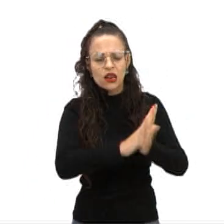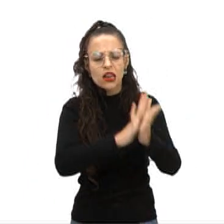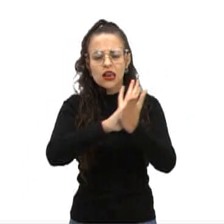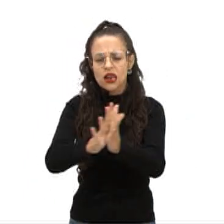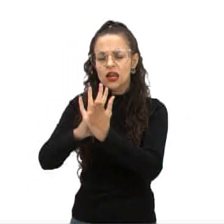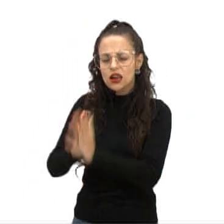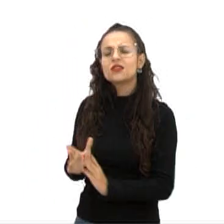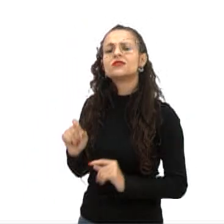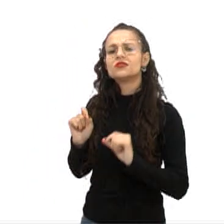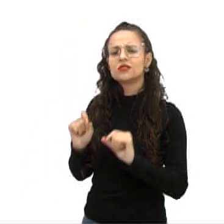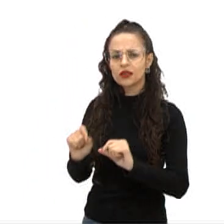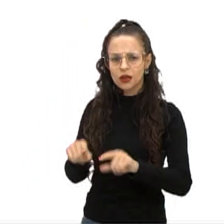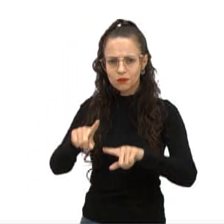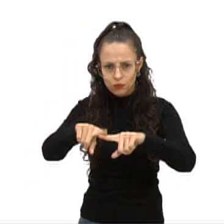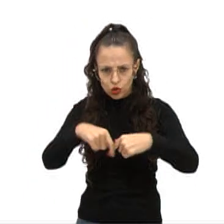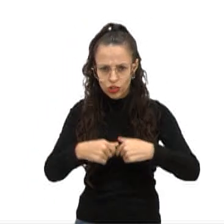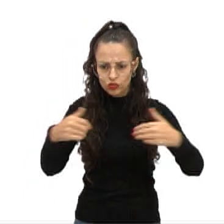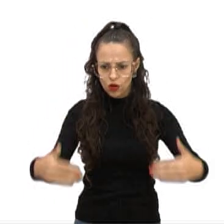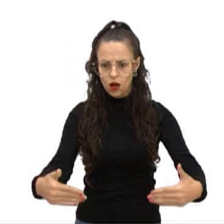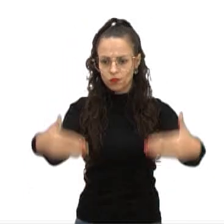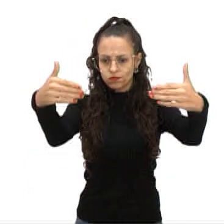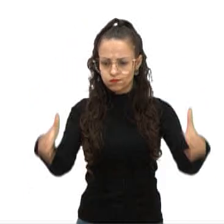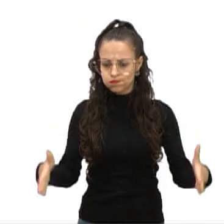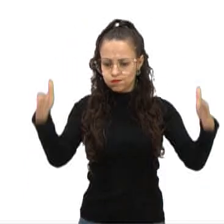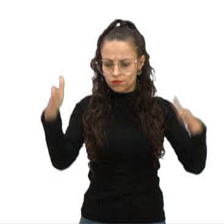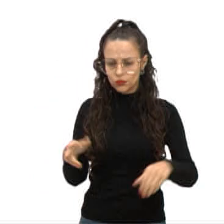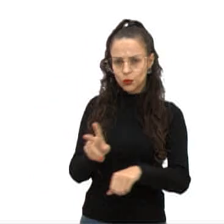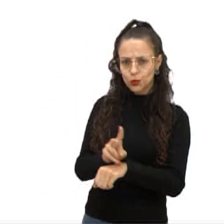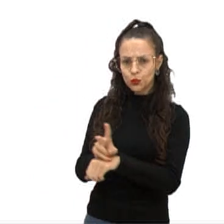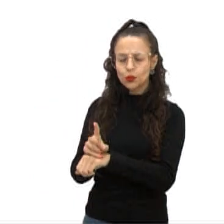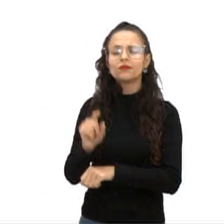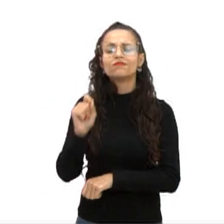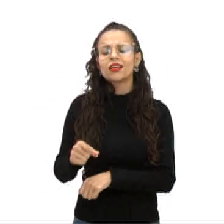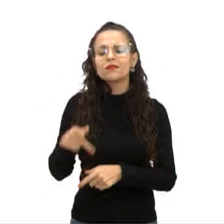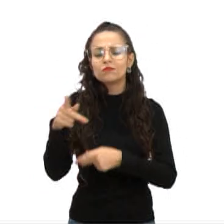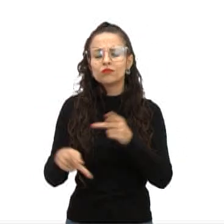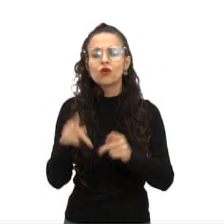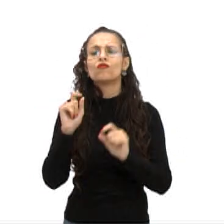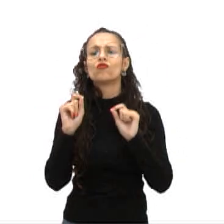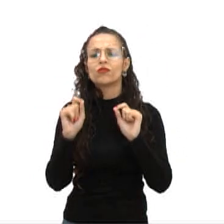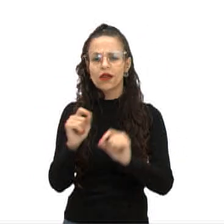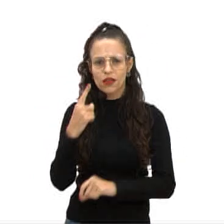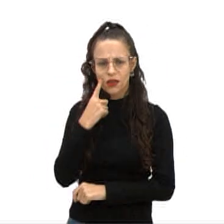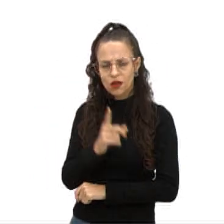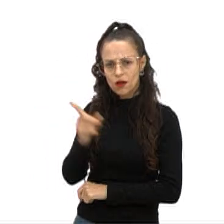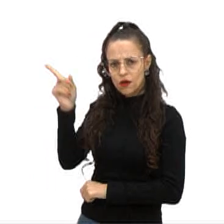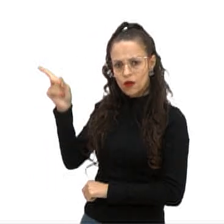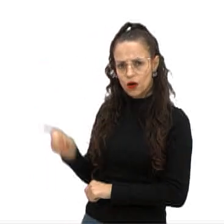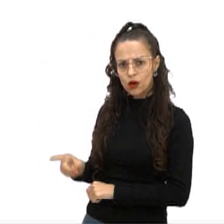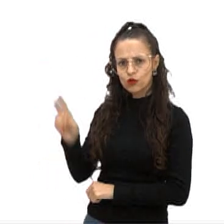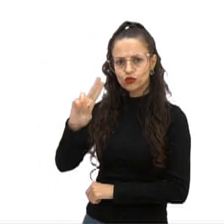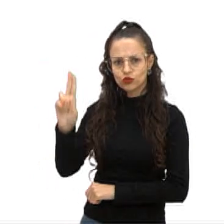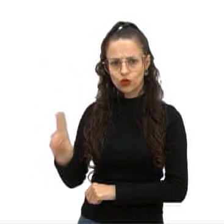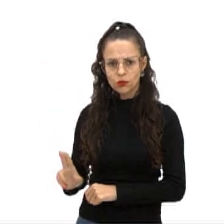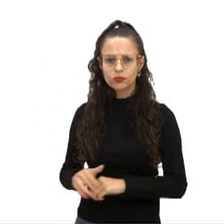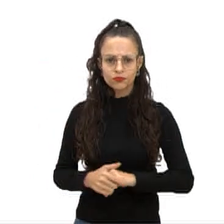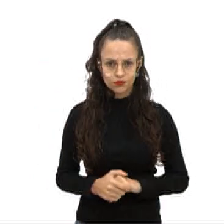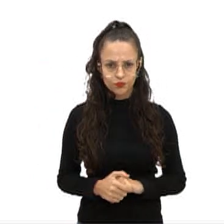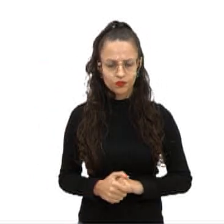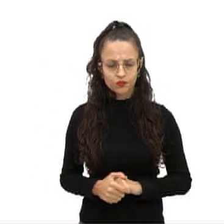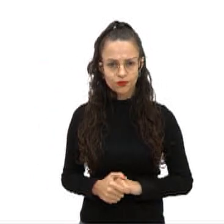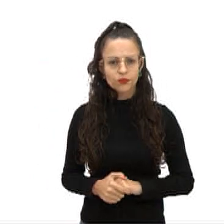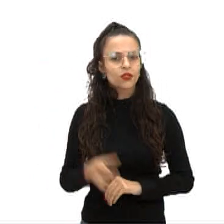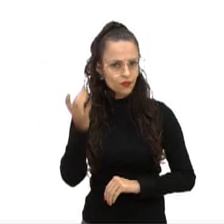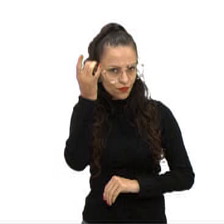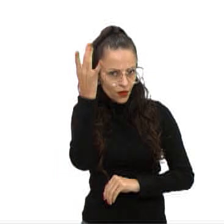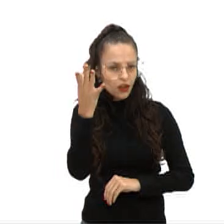a construção de fortalezas para proteger os mosteiros? Era o povo islâmico, eram os povos bárbaros ou os povos bizantinos?